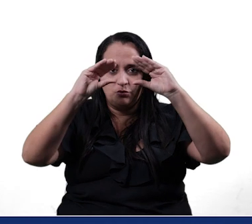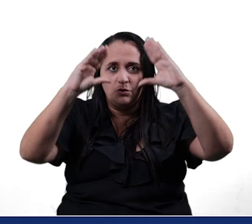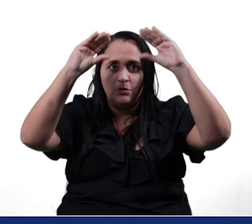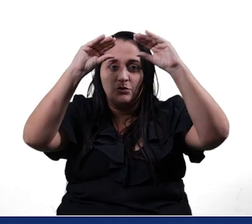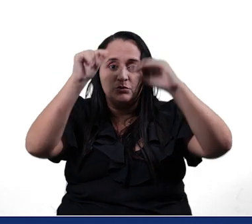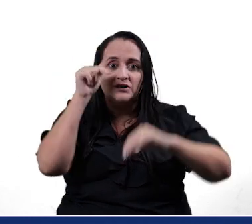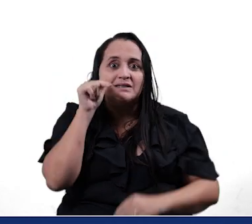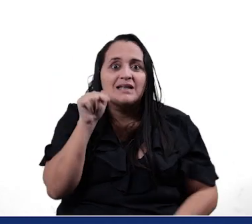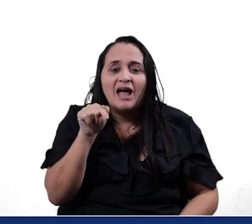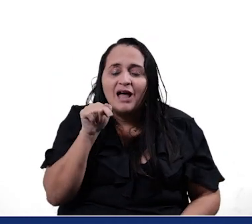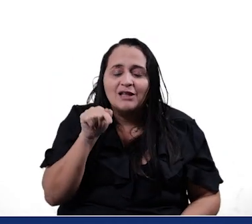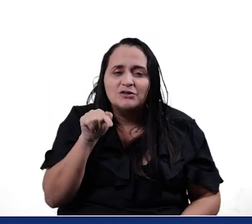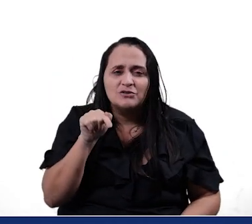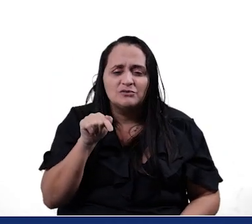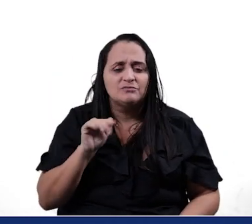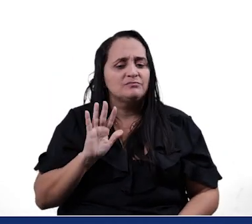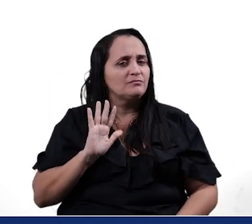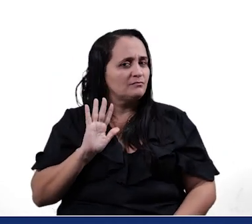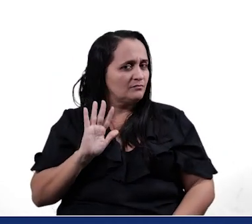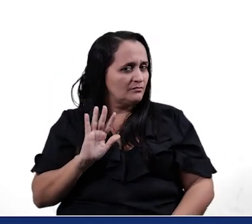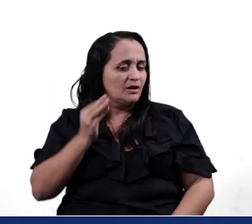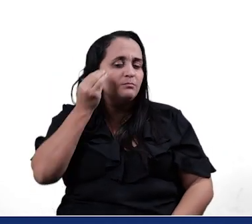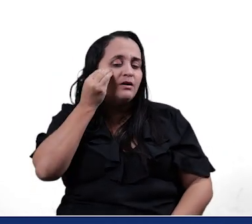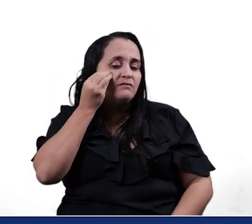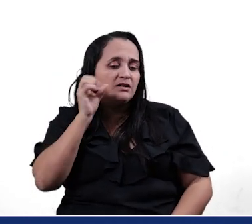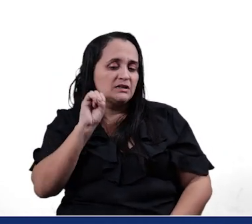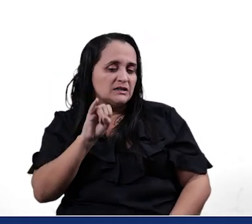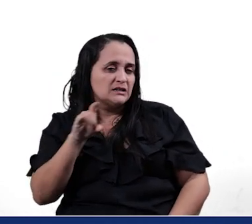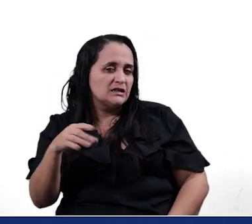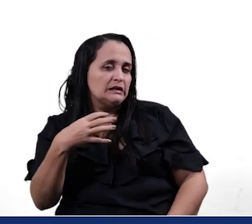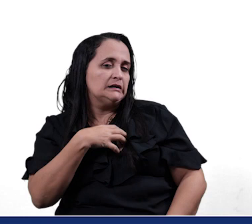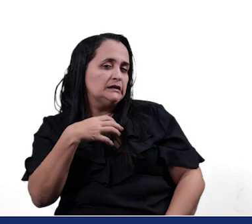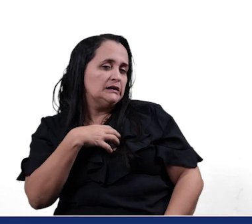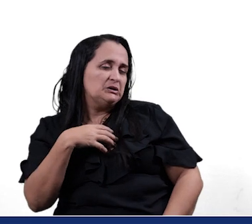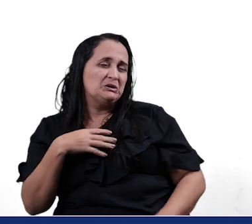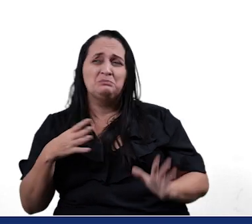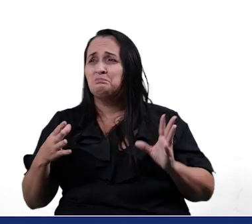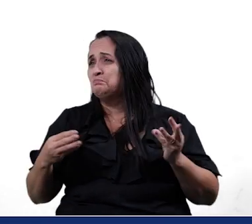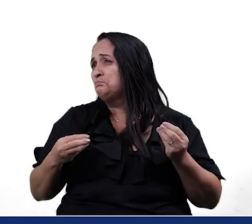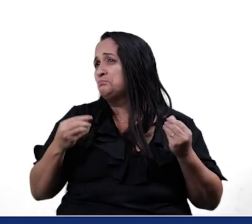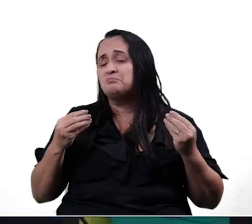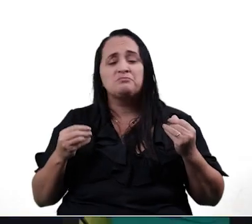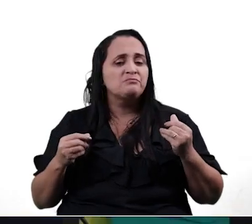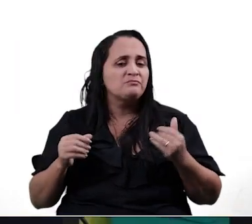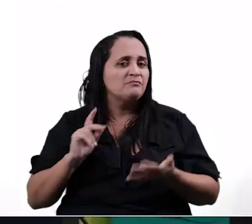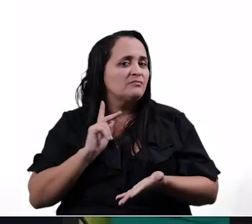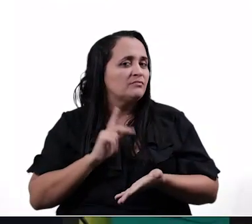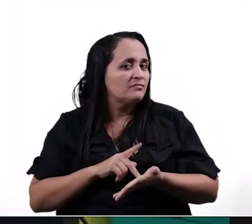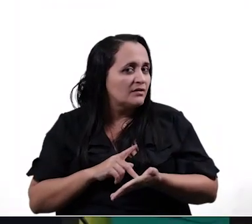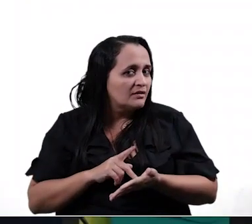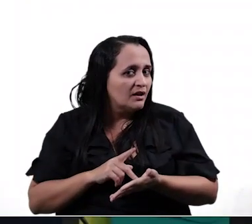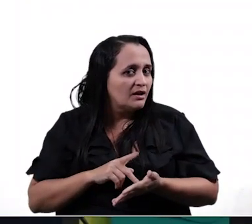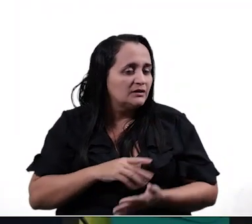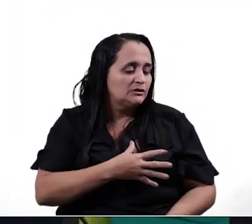Para ver se ela se sentia incomodada e provar que ela de fato era uma princesa. E